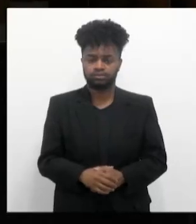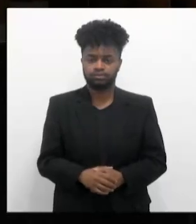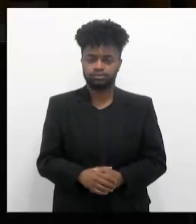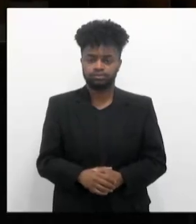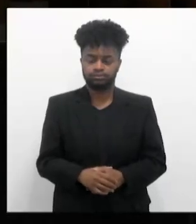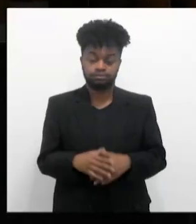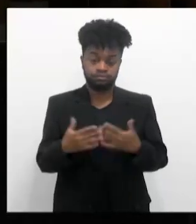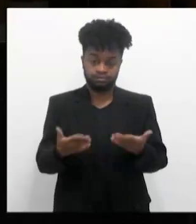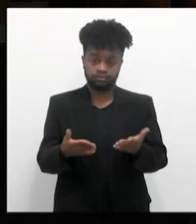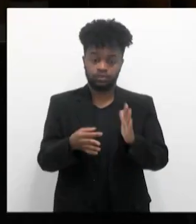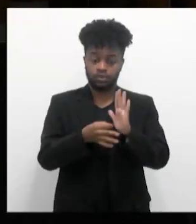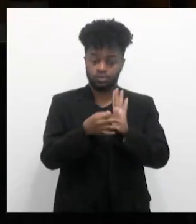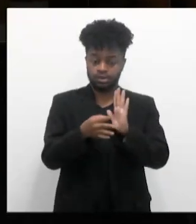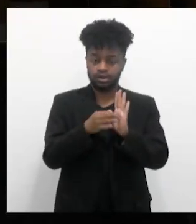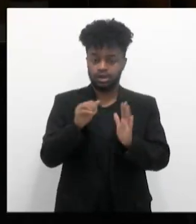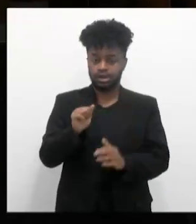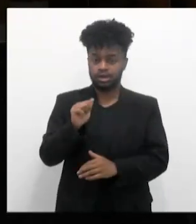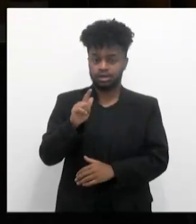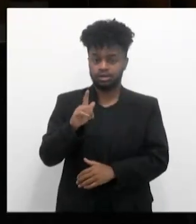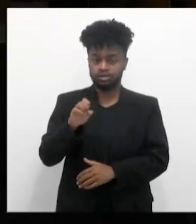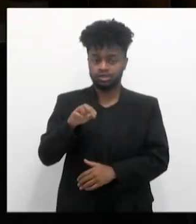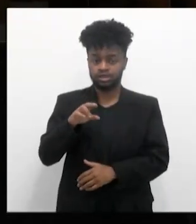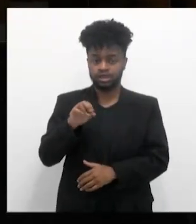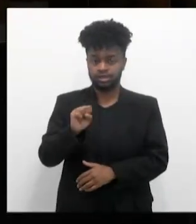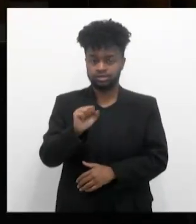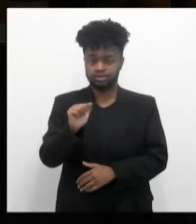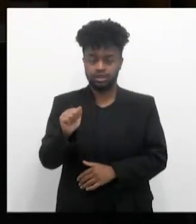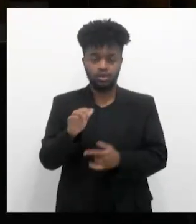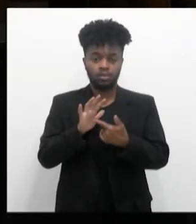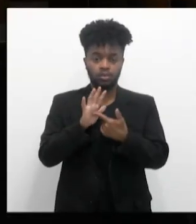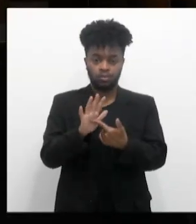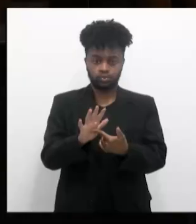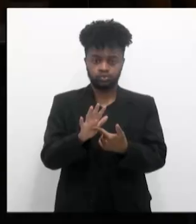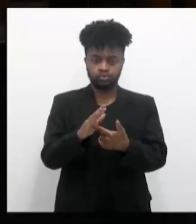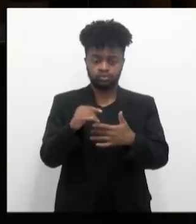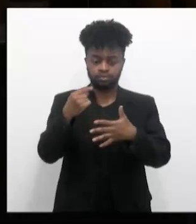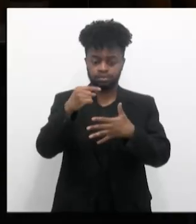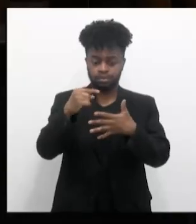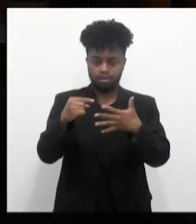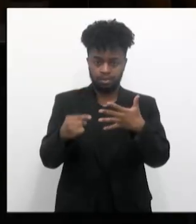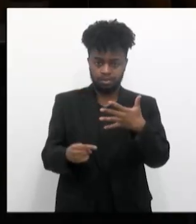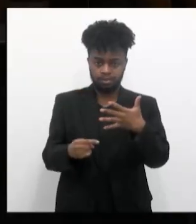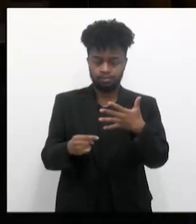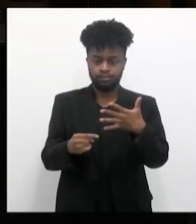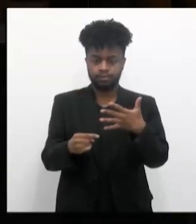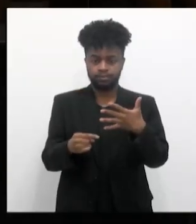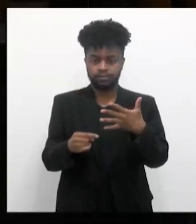no parecer da Genersa, partiu-se desse pressuposto da rede